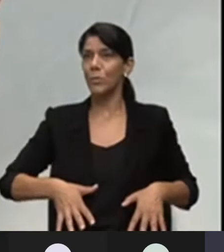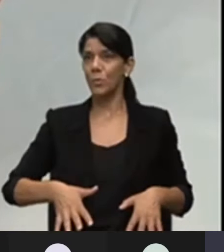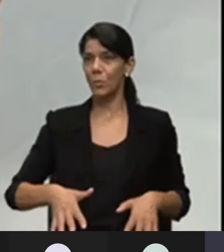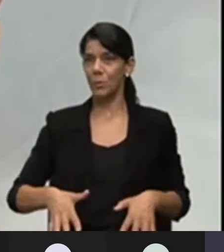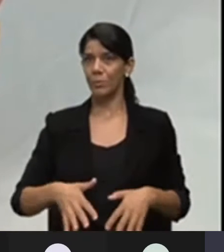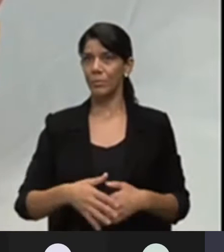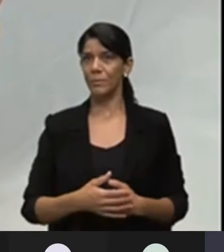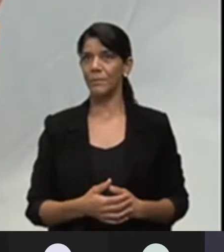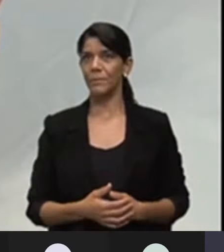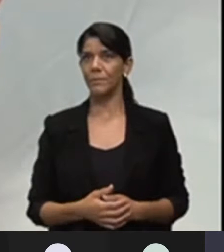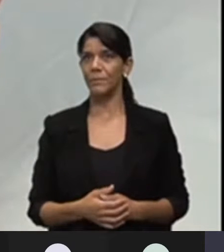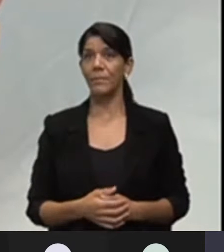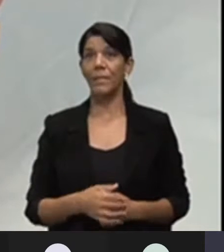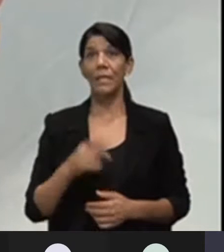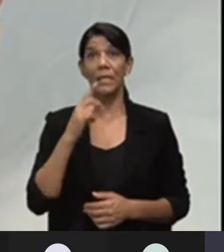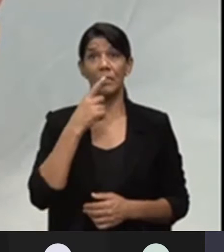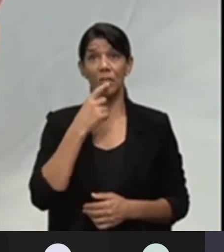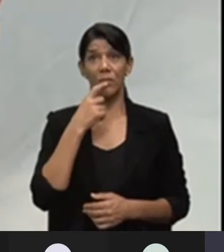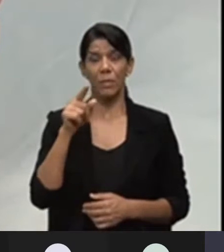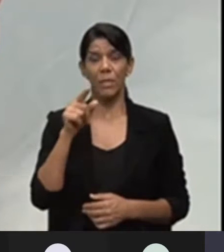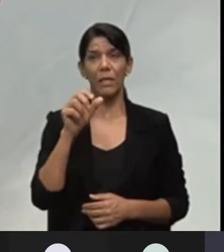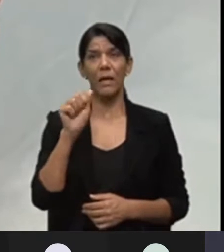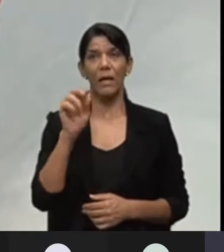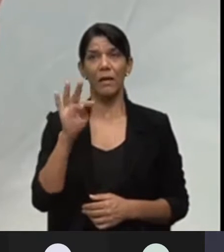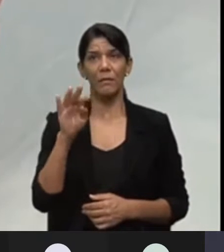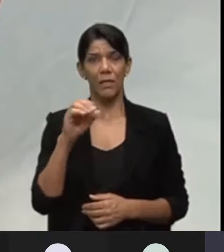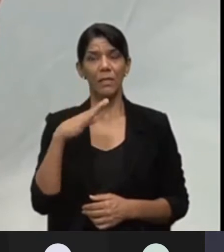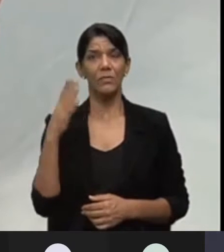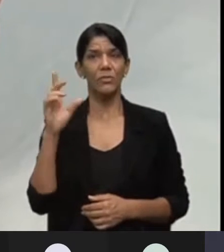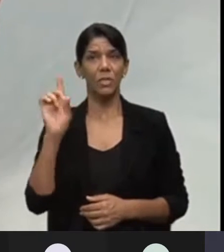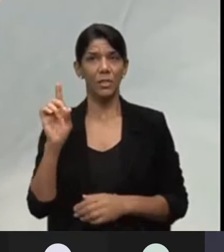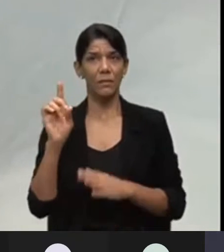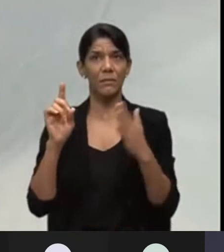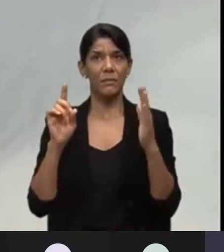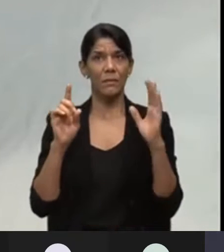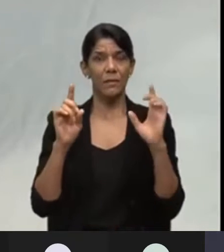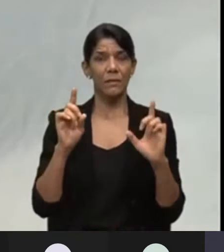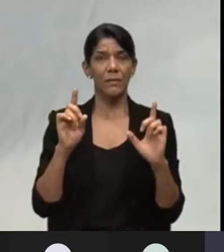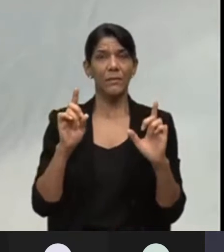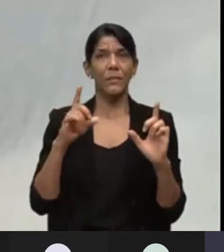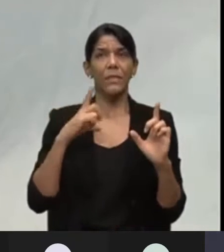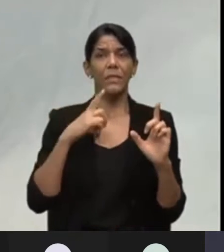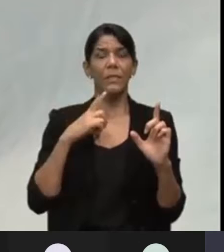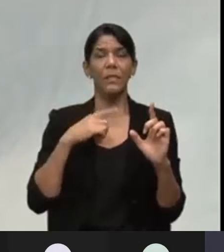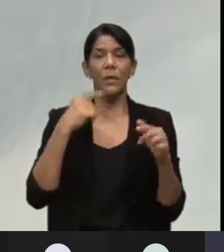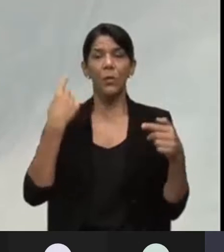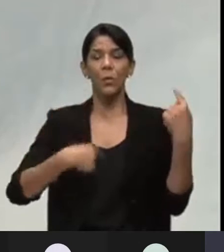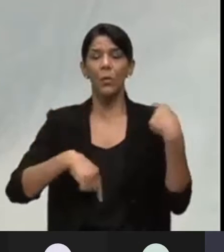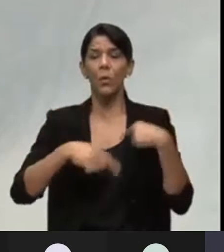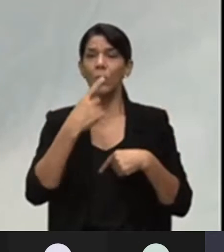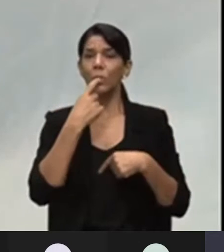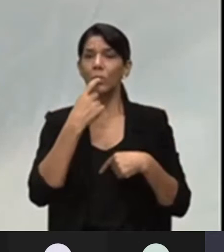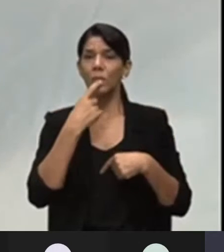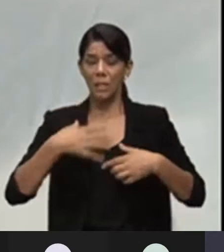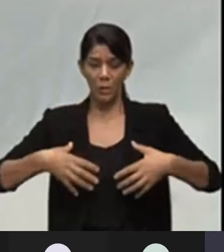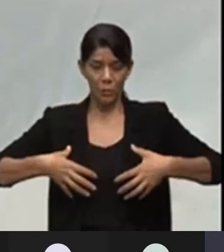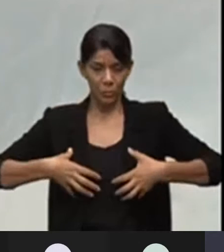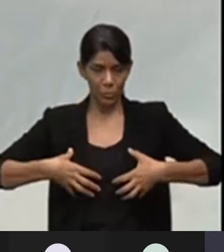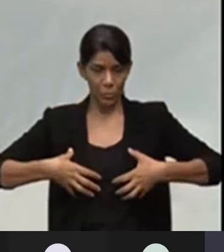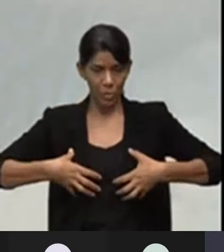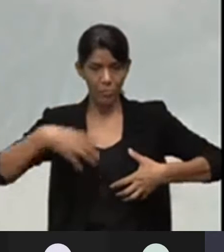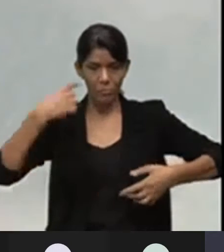pulmonar, que é essa região que eu estou apontando, né? Direita ou esquerda, aí são as veias pulmonares que trazem o sangue lá do pulmão